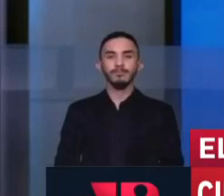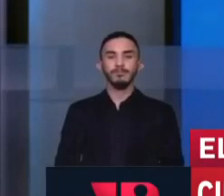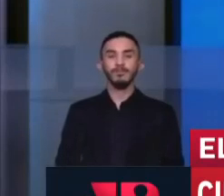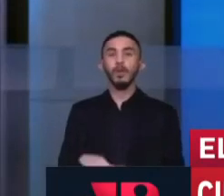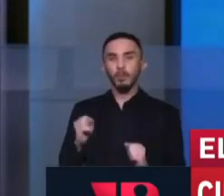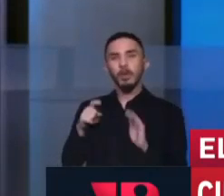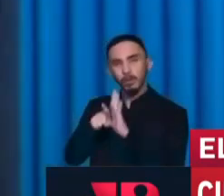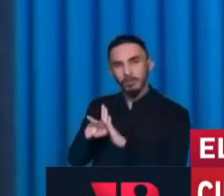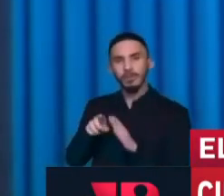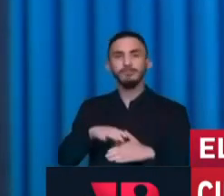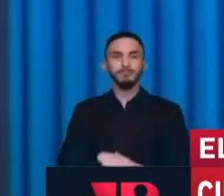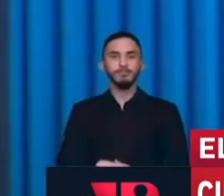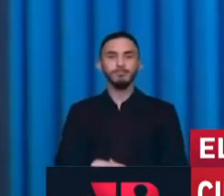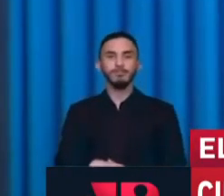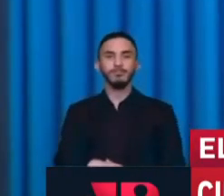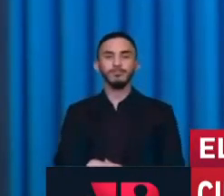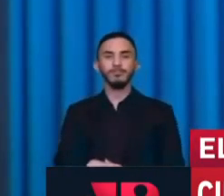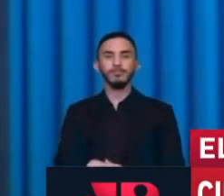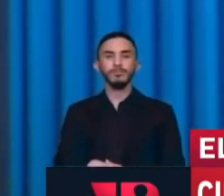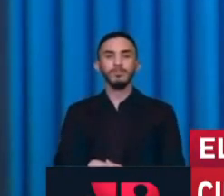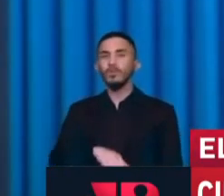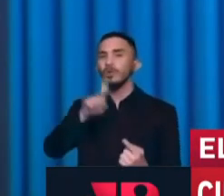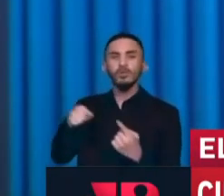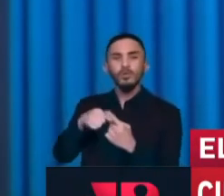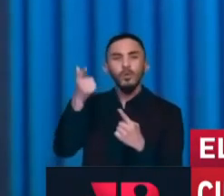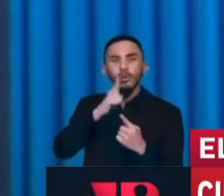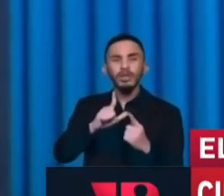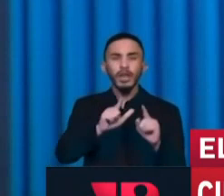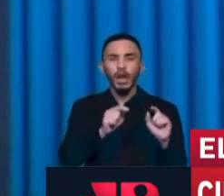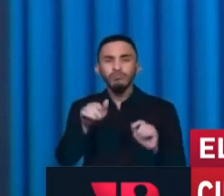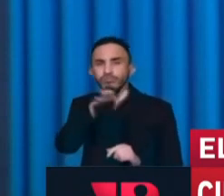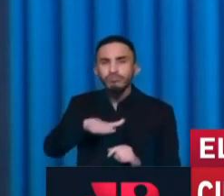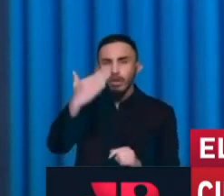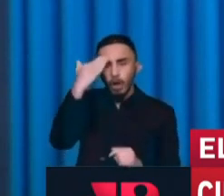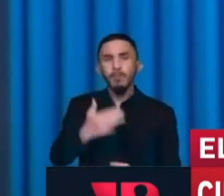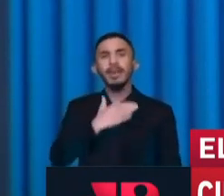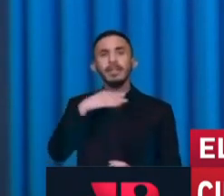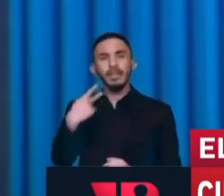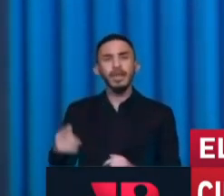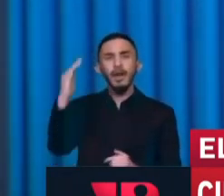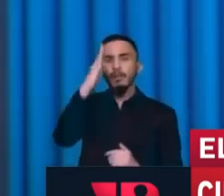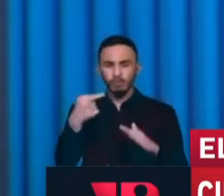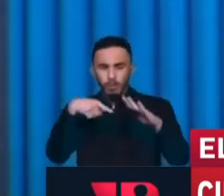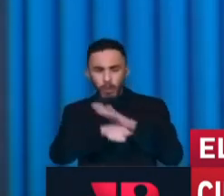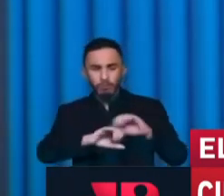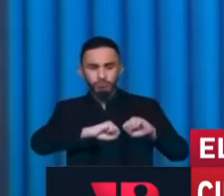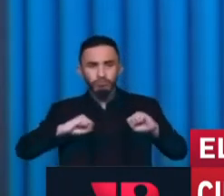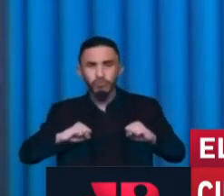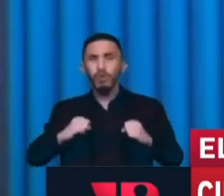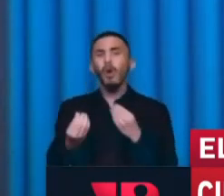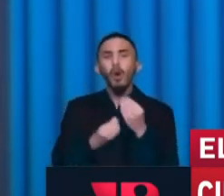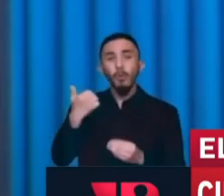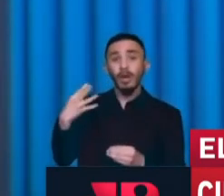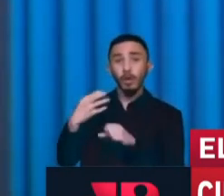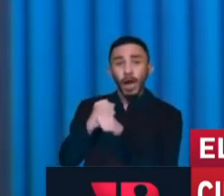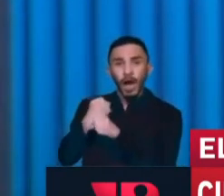Pode fazer pergunta. Bom, qual a intenção de a gente achar as raízes dessa tremenda crise brasileira? Presidente, como é que o senhor explica que depois de 14 anos